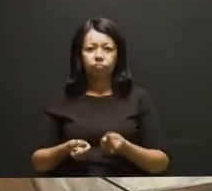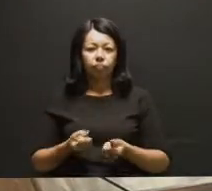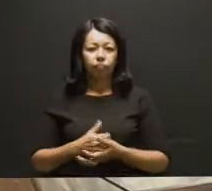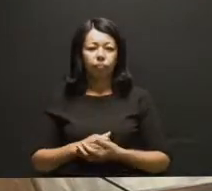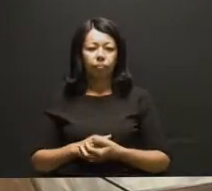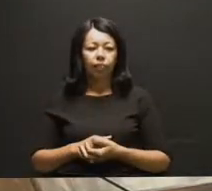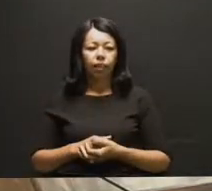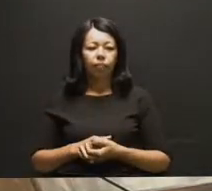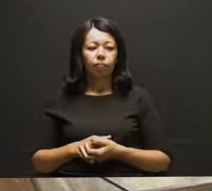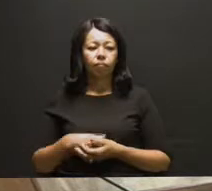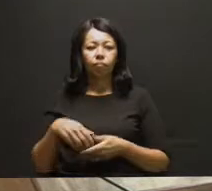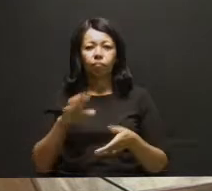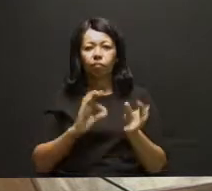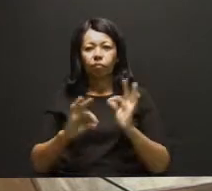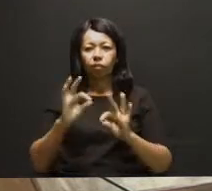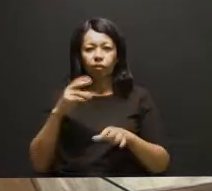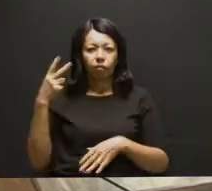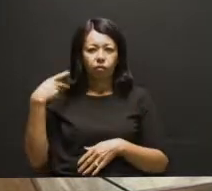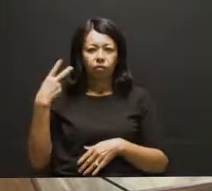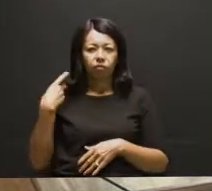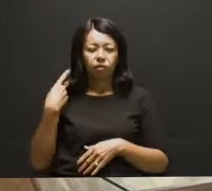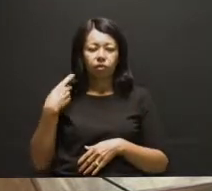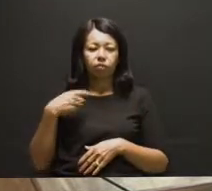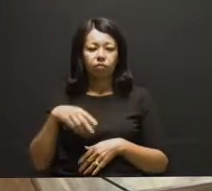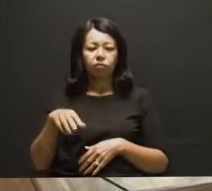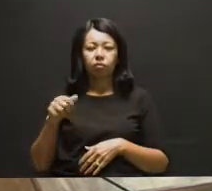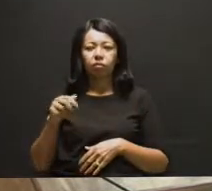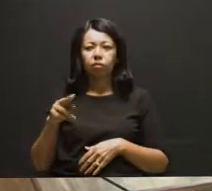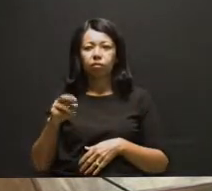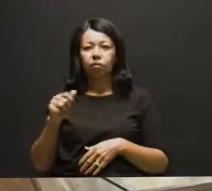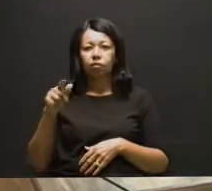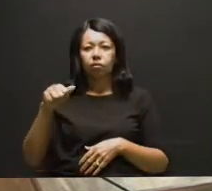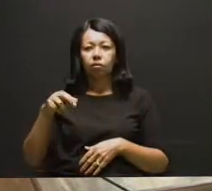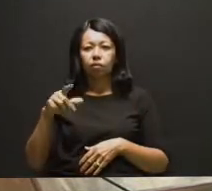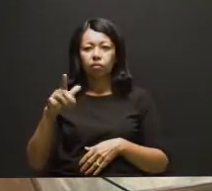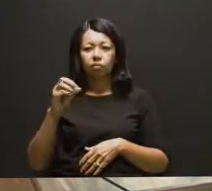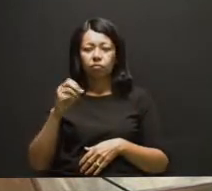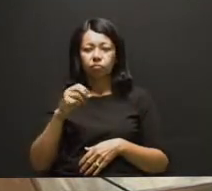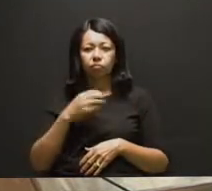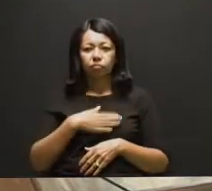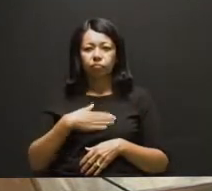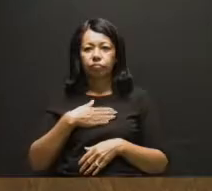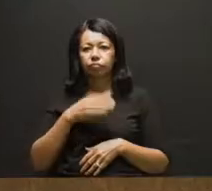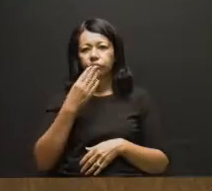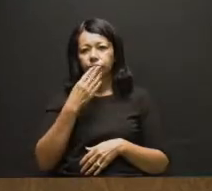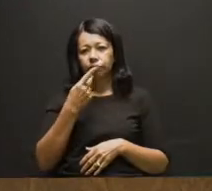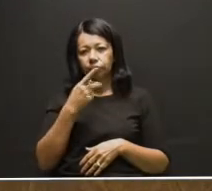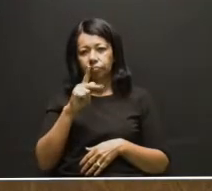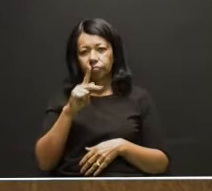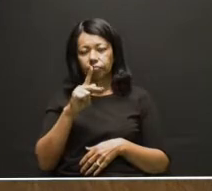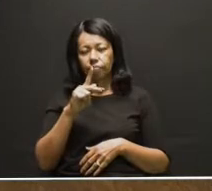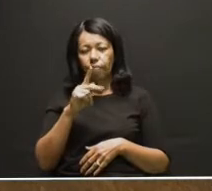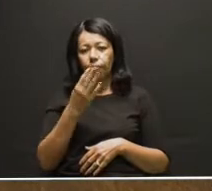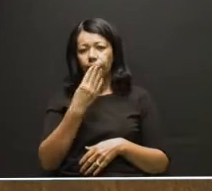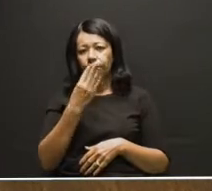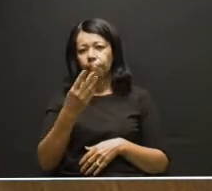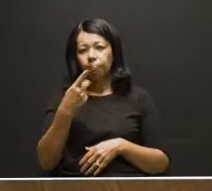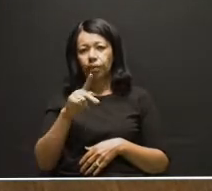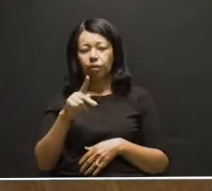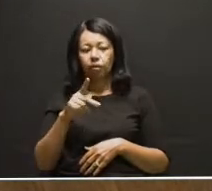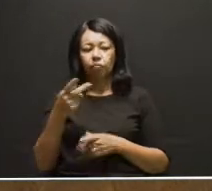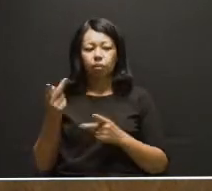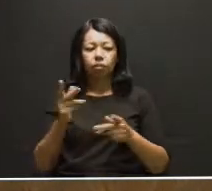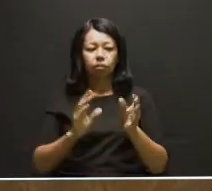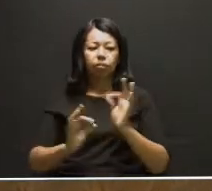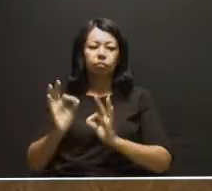estou de olhos o presidente onde haverá do agnaldo araújo que gostaria que vossa excelência consultar se o plenário para que o